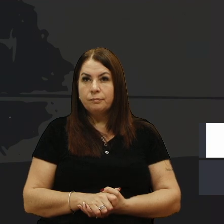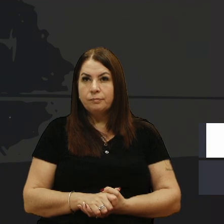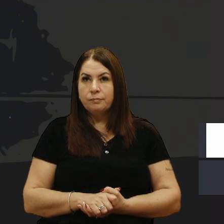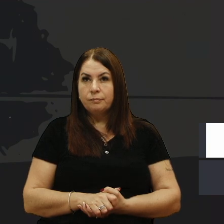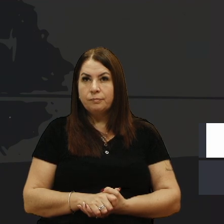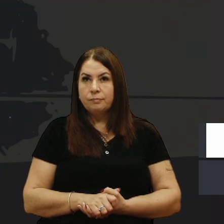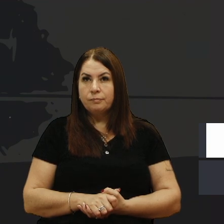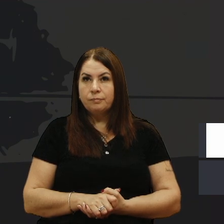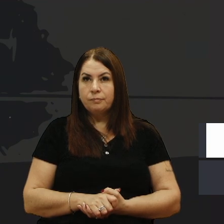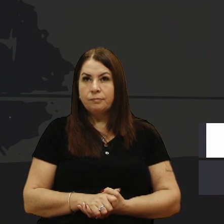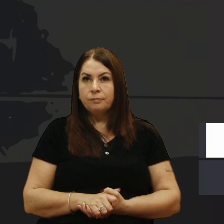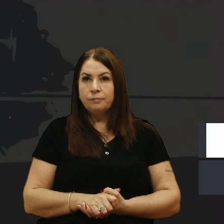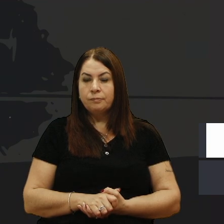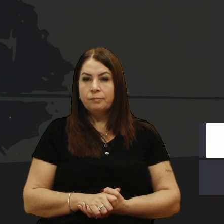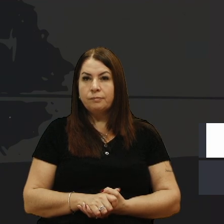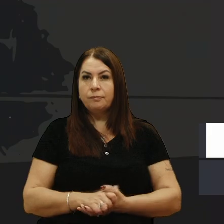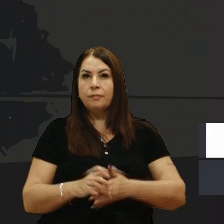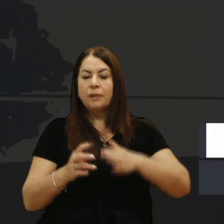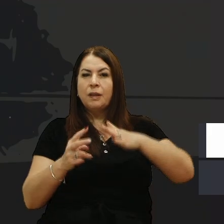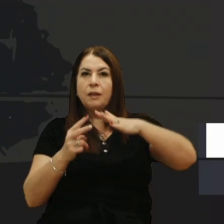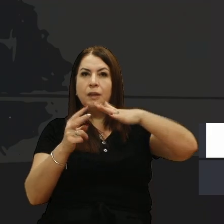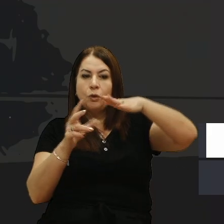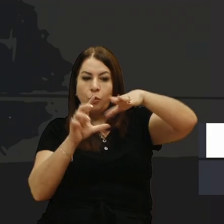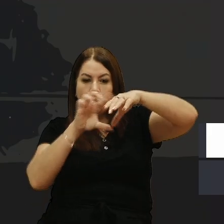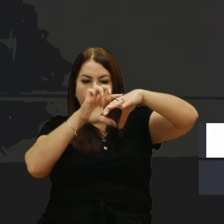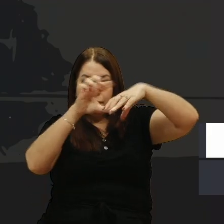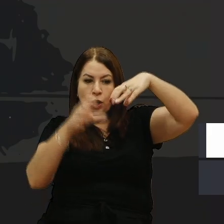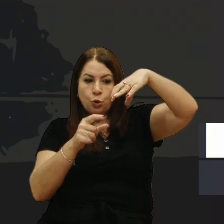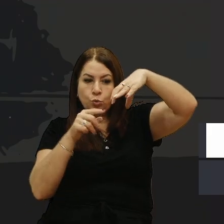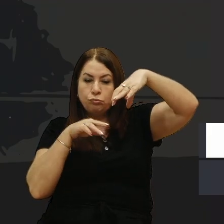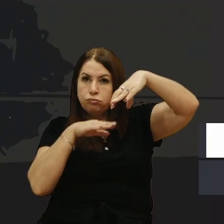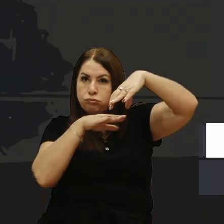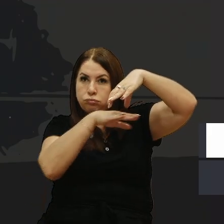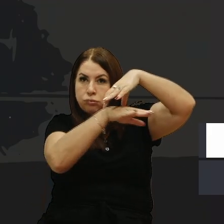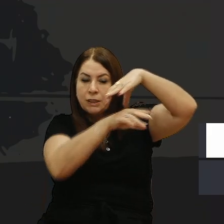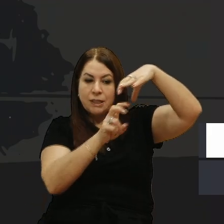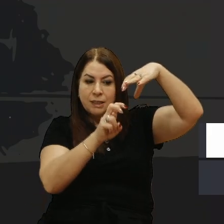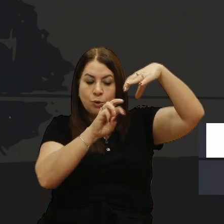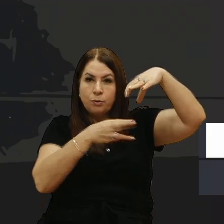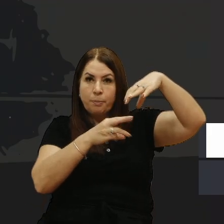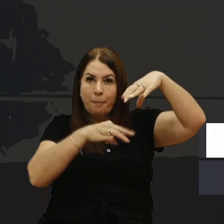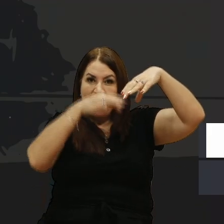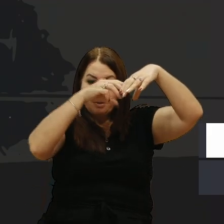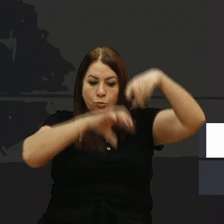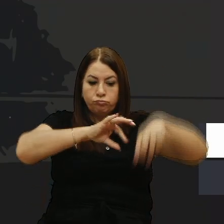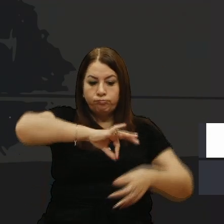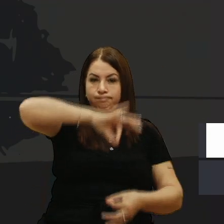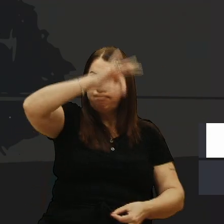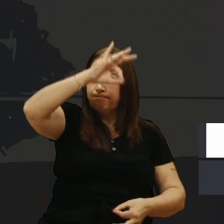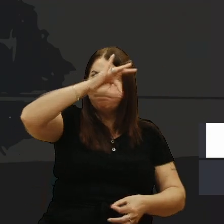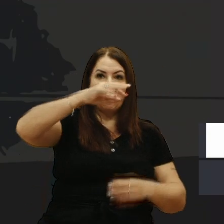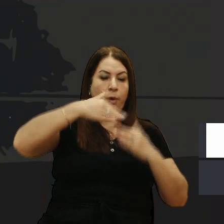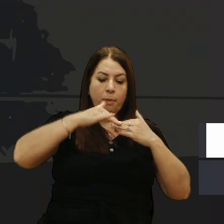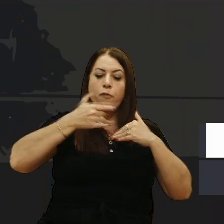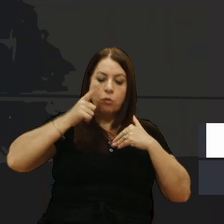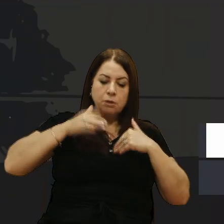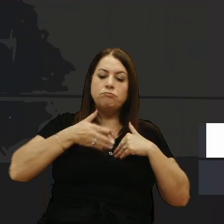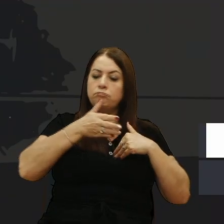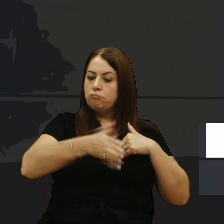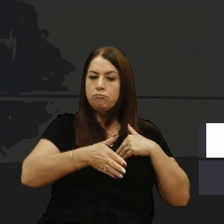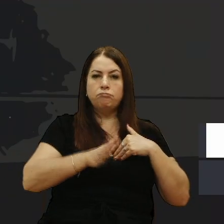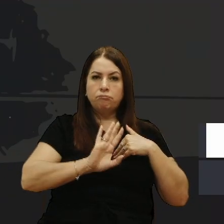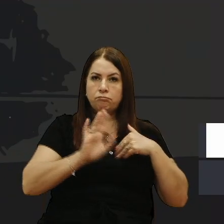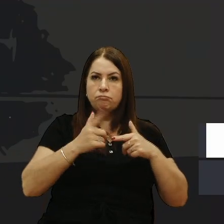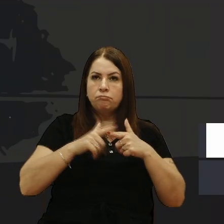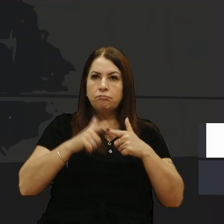Aí. Ele vai ser um viaduto de 5,5 metros de altura. Então, ou seja, os veículos vão conseguir passar pelo viaduto sem nenhum tipo de restrição. Vai